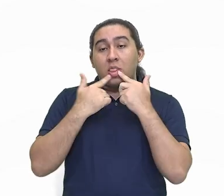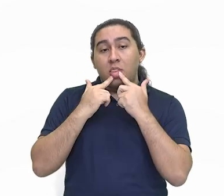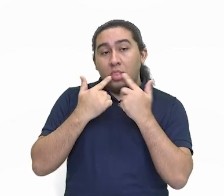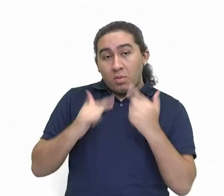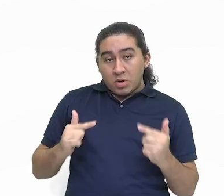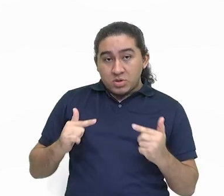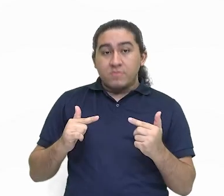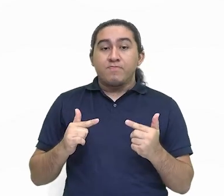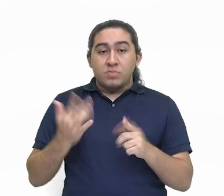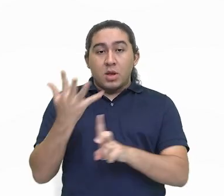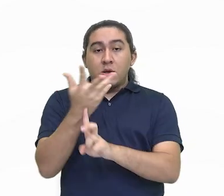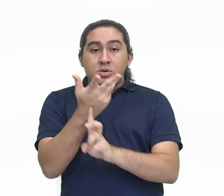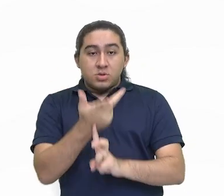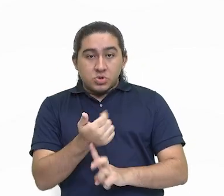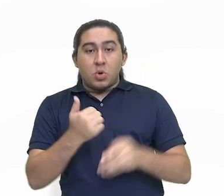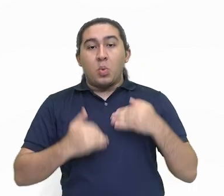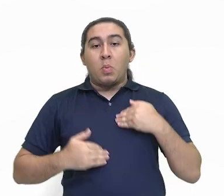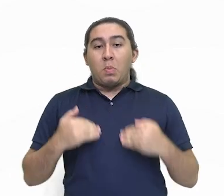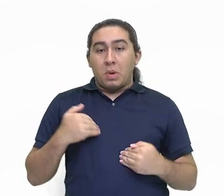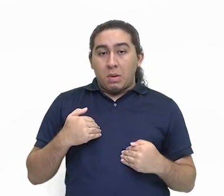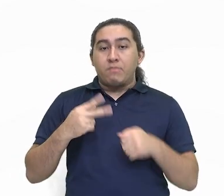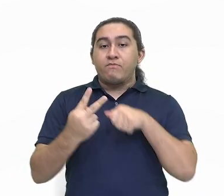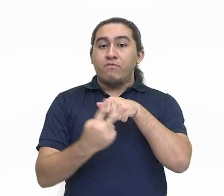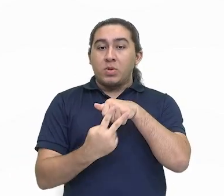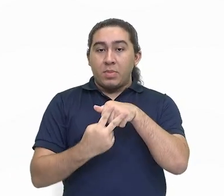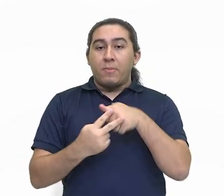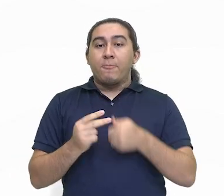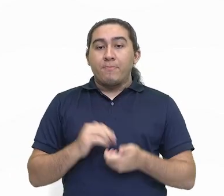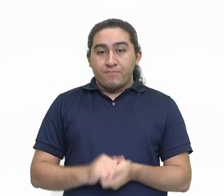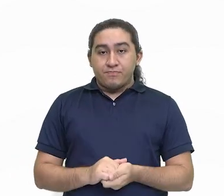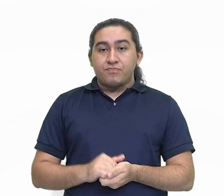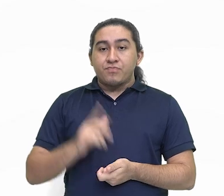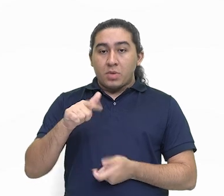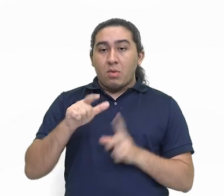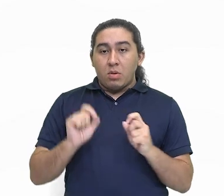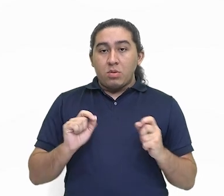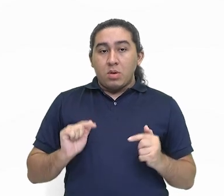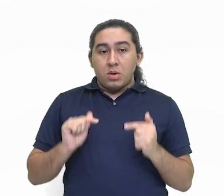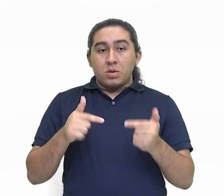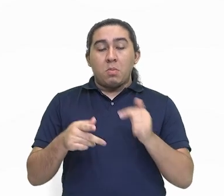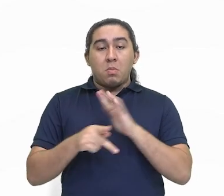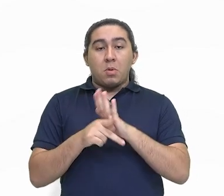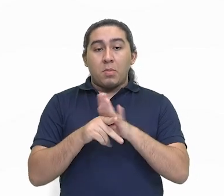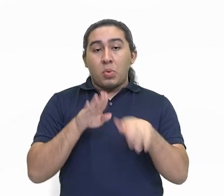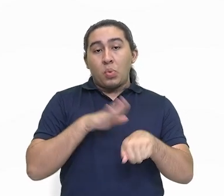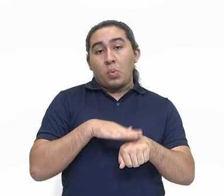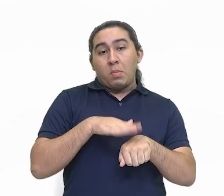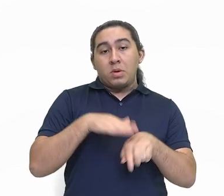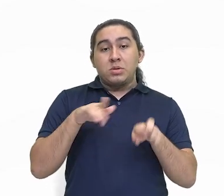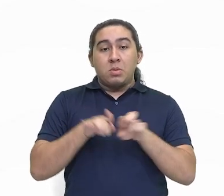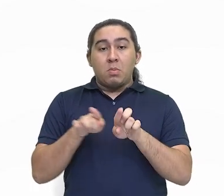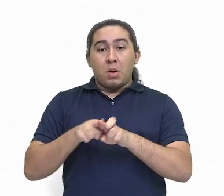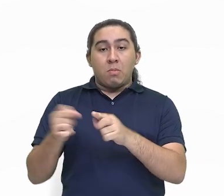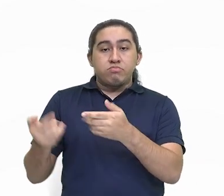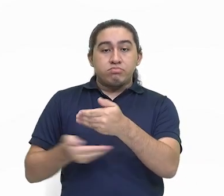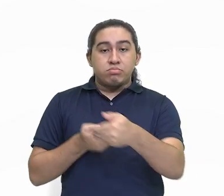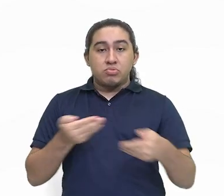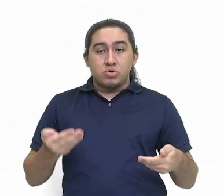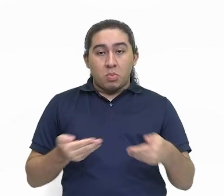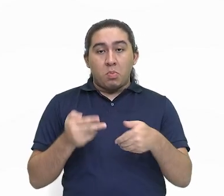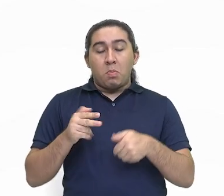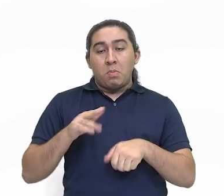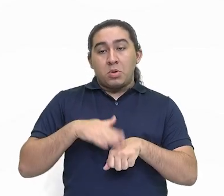linguagens artísticas, corporais e verbais, no exercício da autonomia e